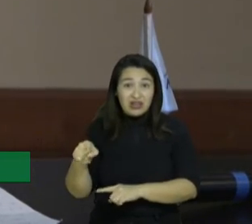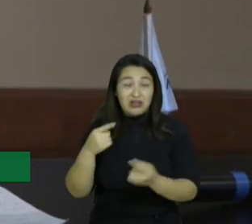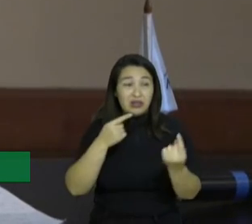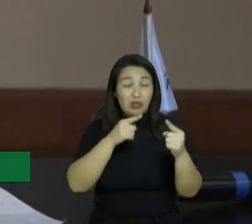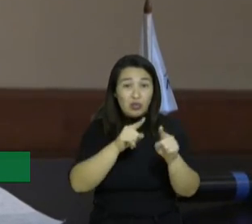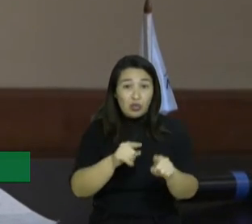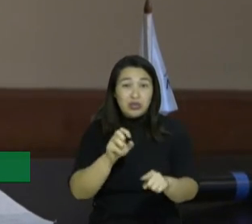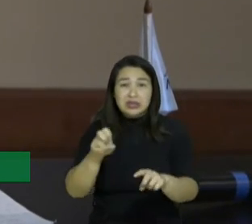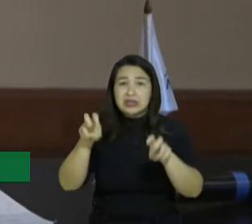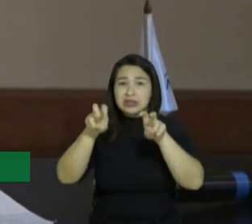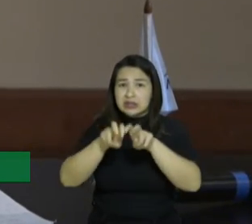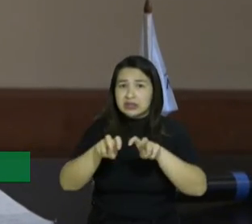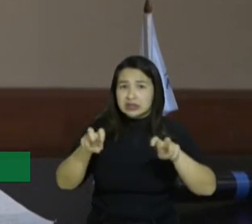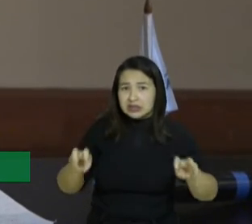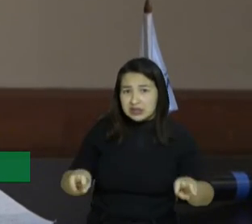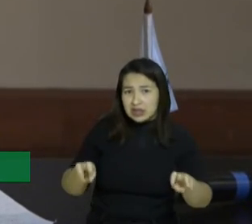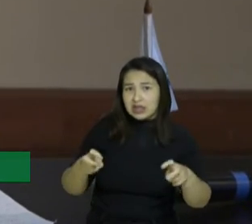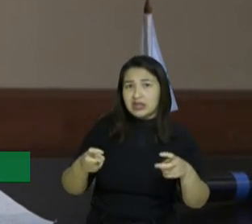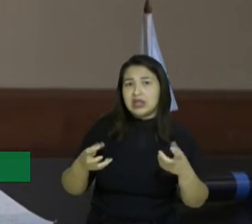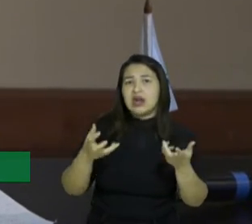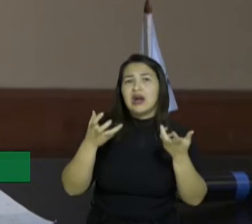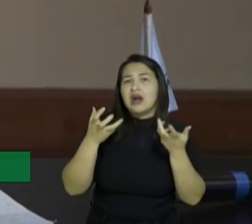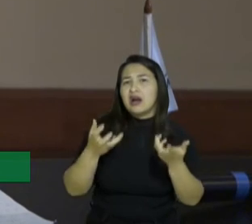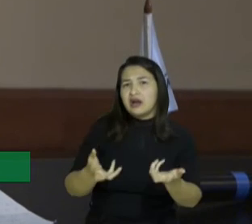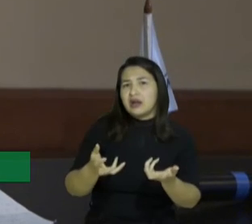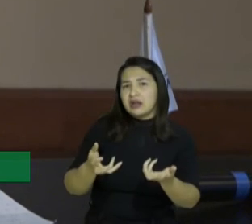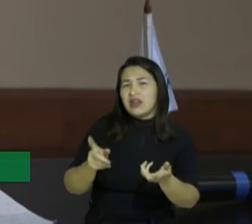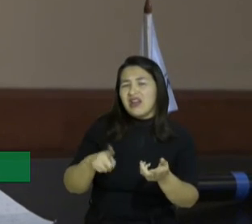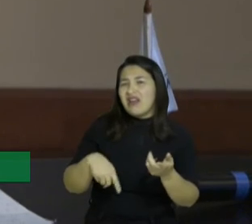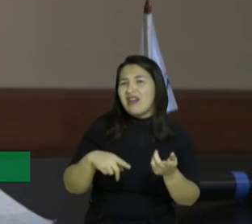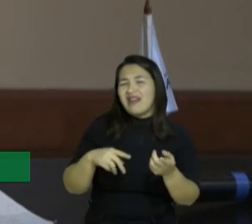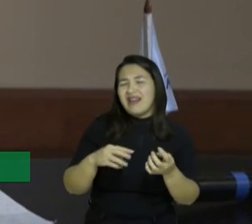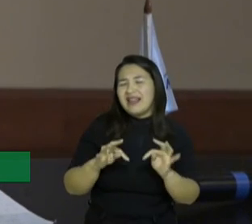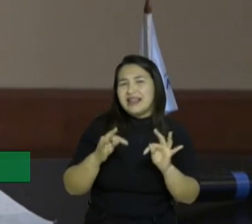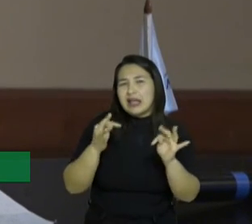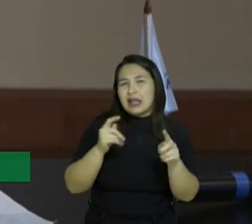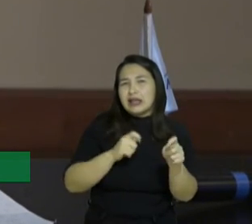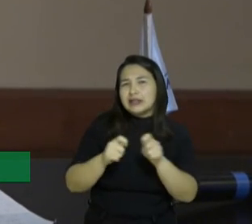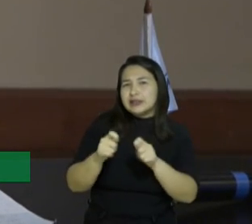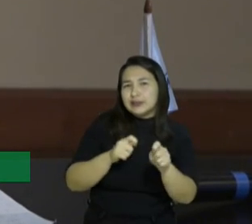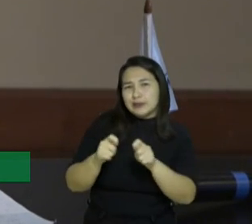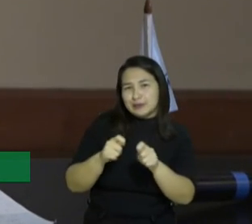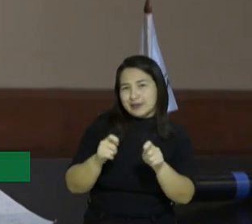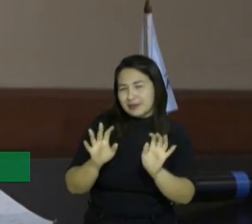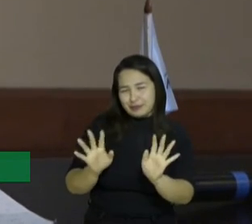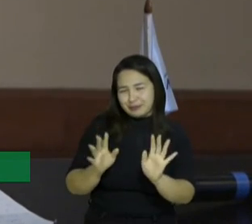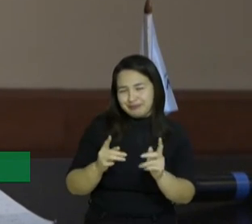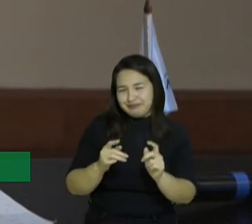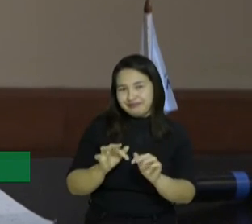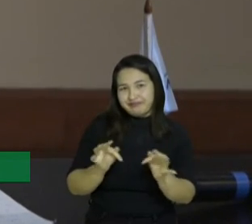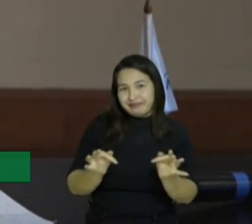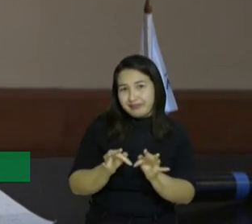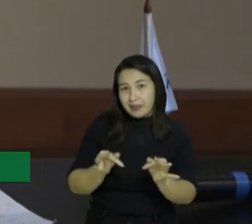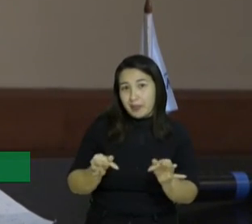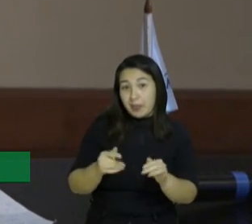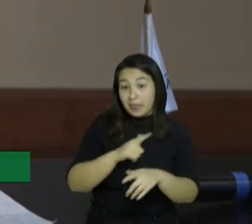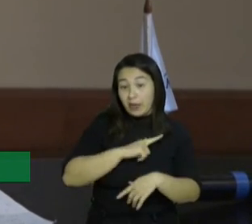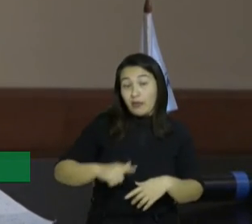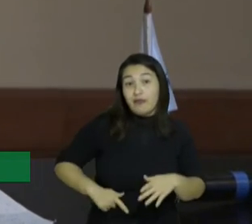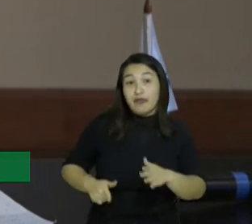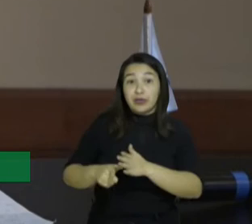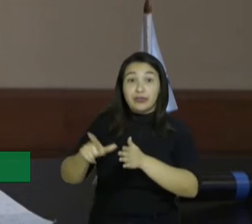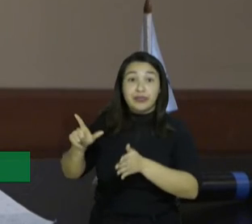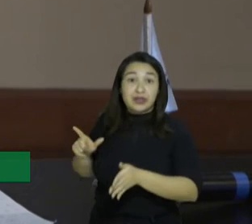você senta mesa aquilo ali foi para colocar um bode Aquila é técnica Negociadora estavam bravos com o governo anterior colocou um bode na sala para